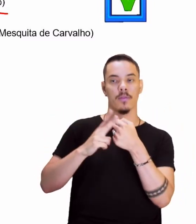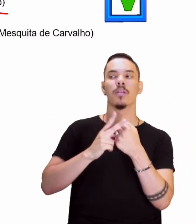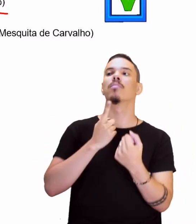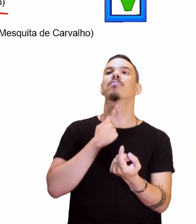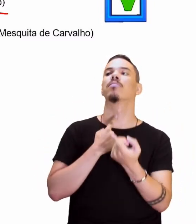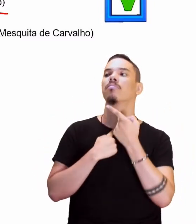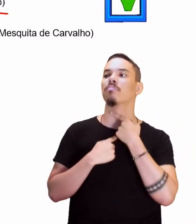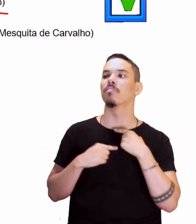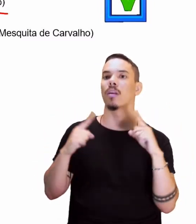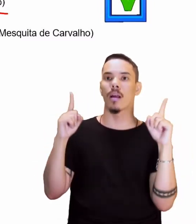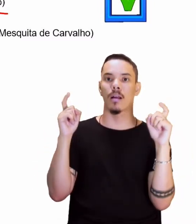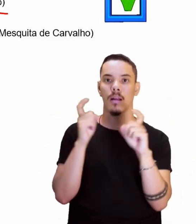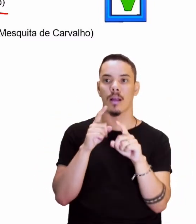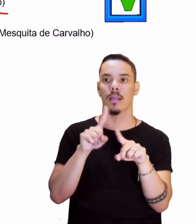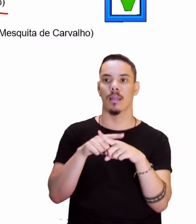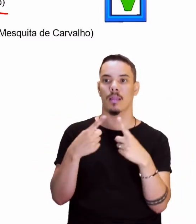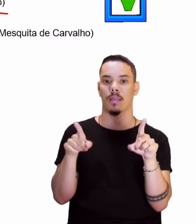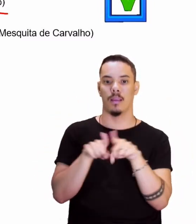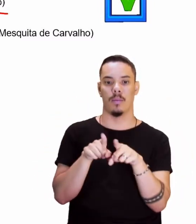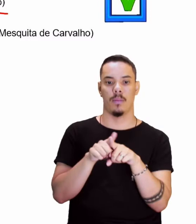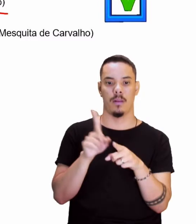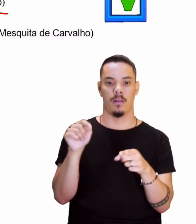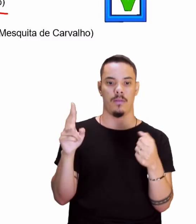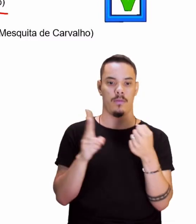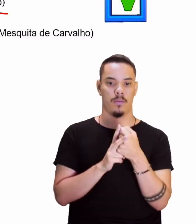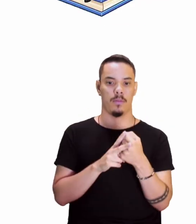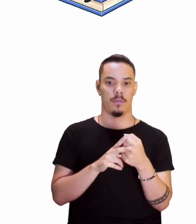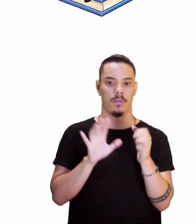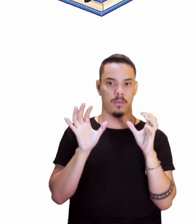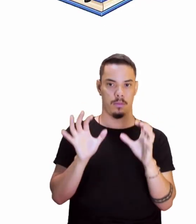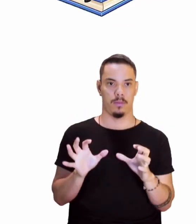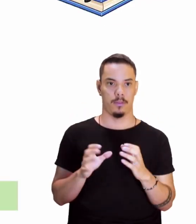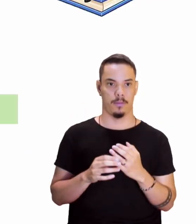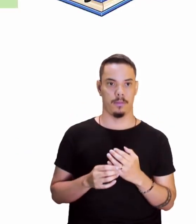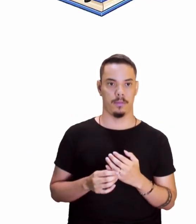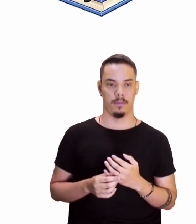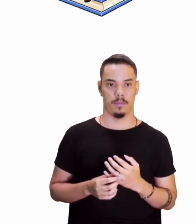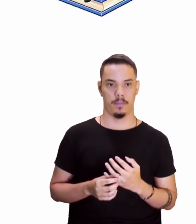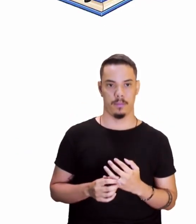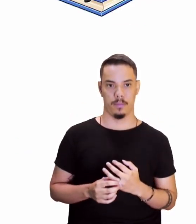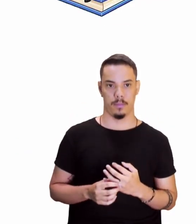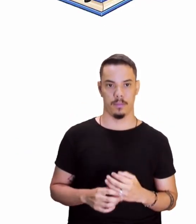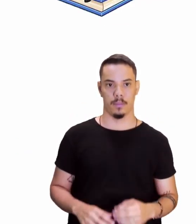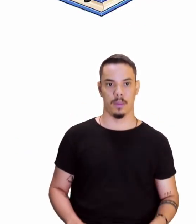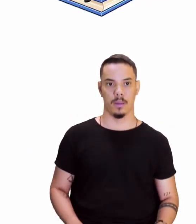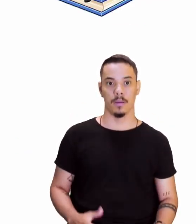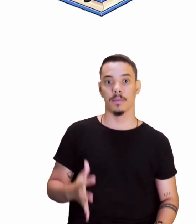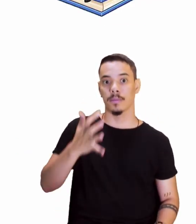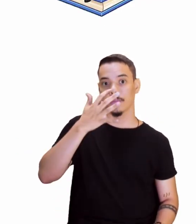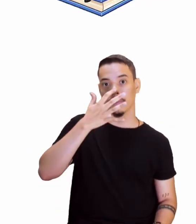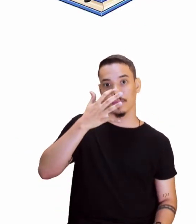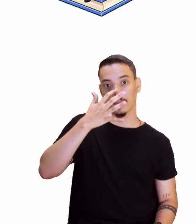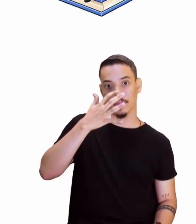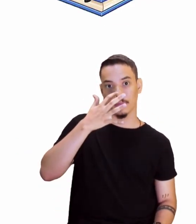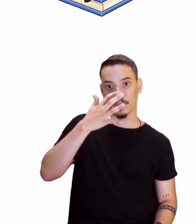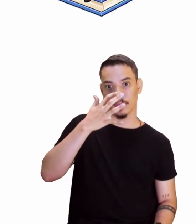desejar e almejar, verbo transitivo indireto. O